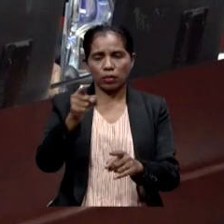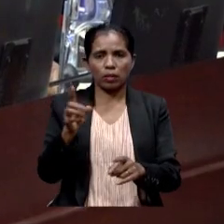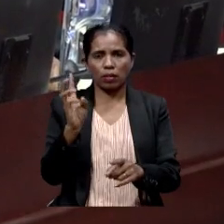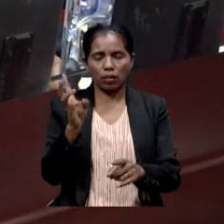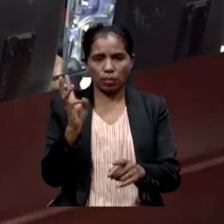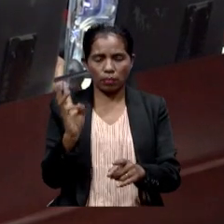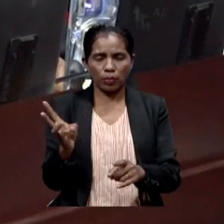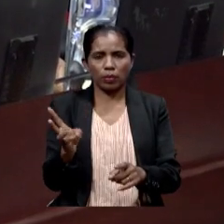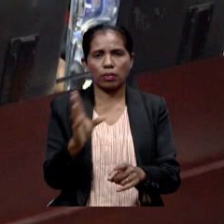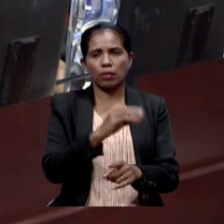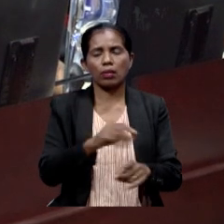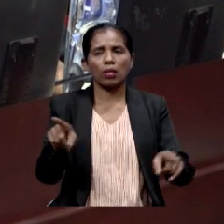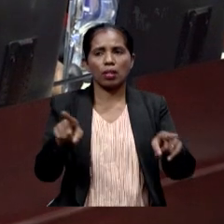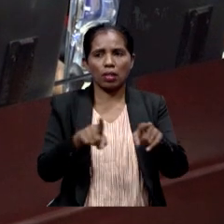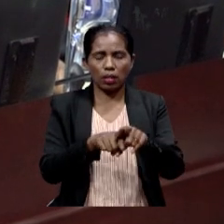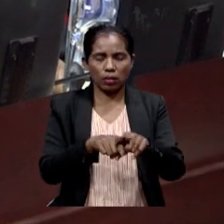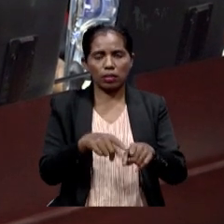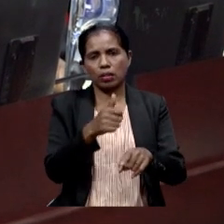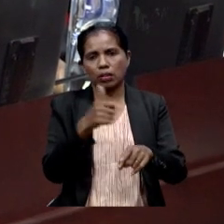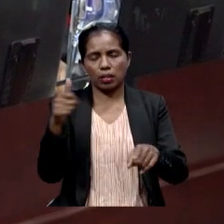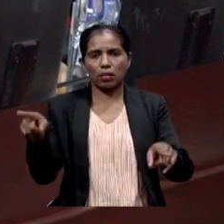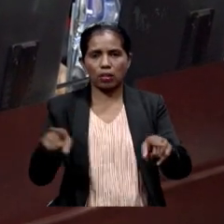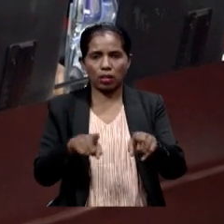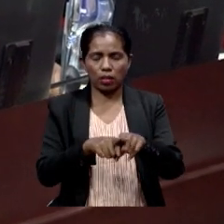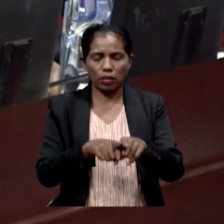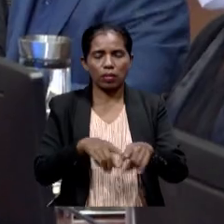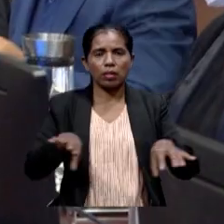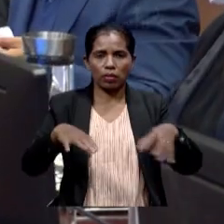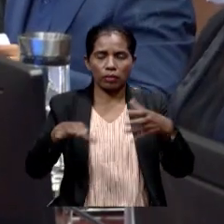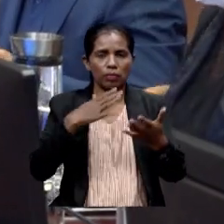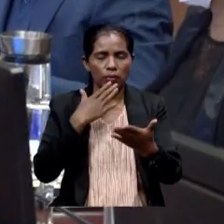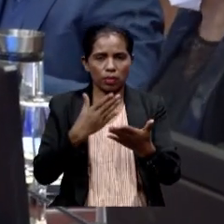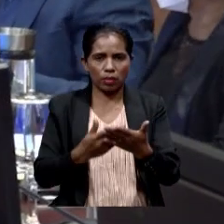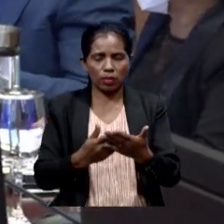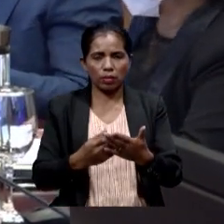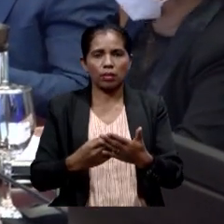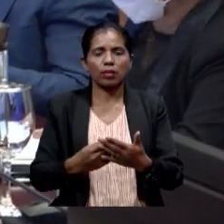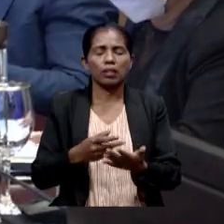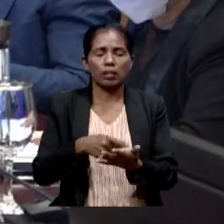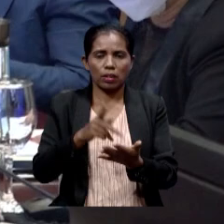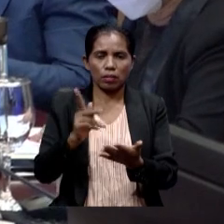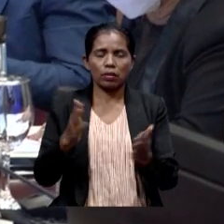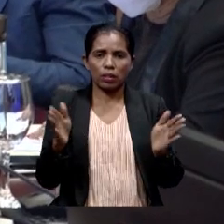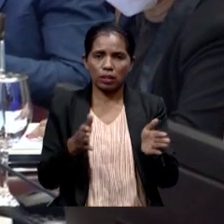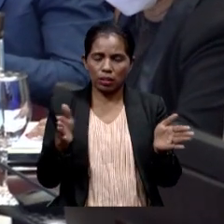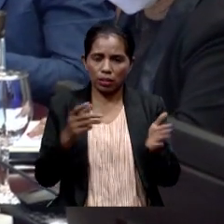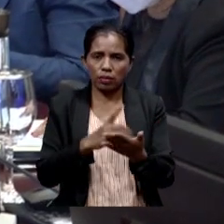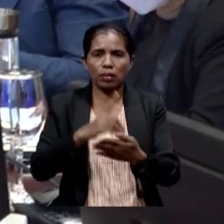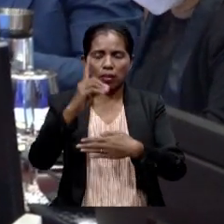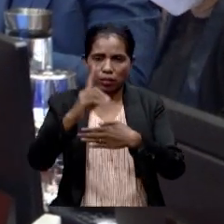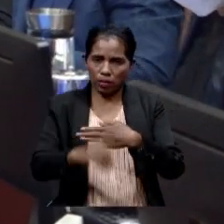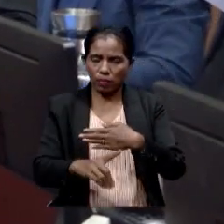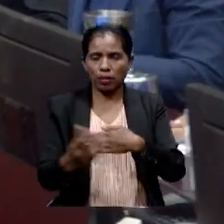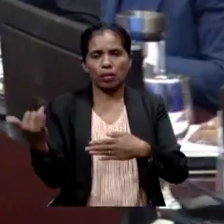rasim, compara ho categoria selu kanesan ben serviço, capital menor no liliu capital